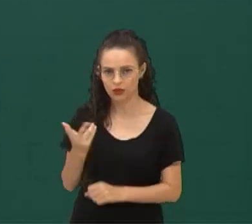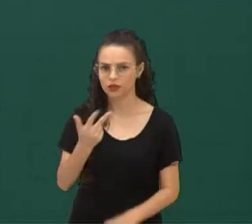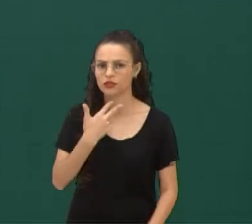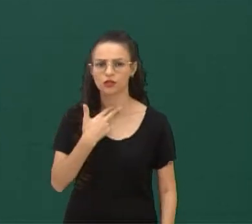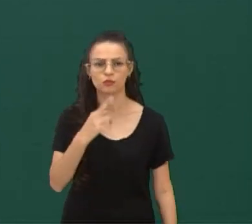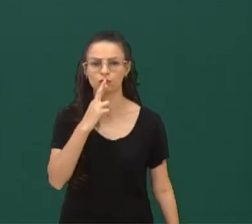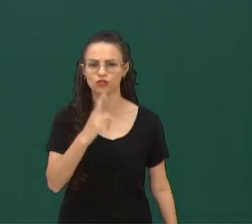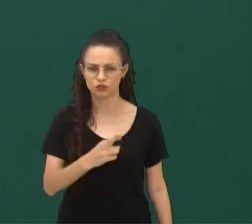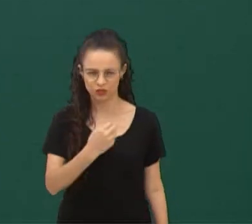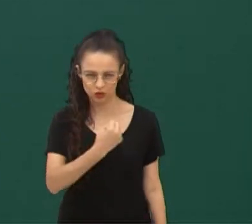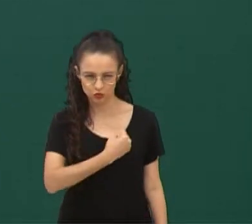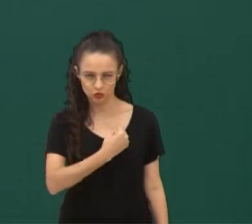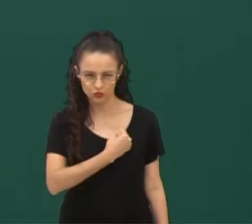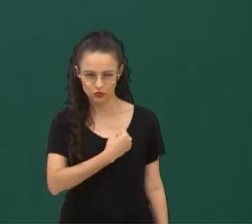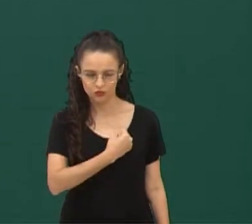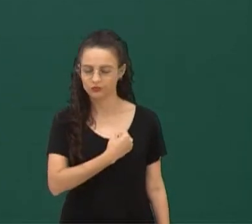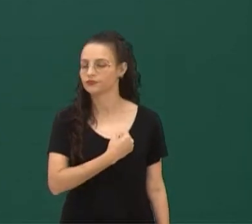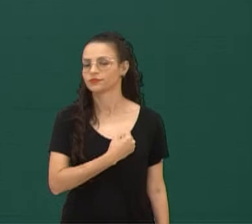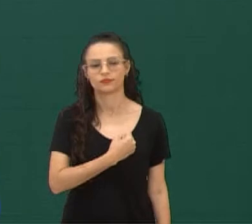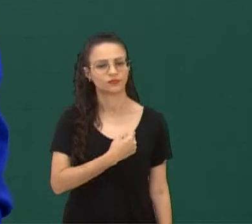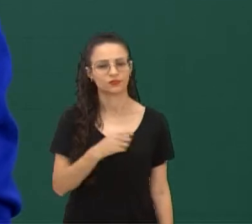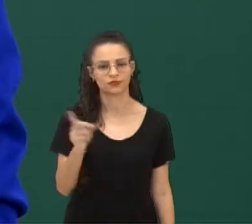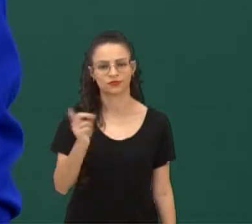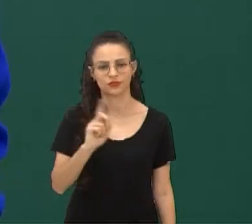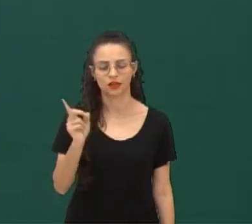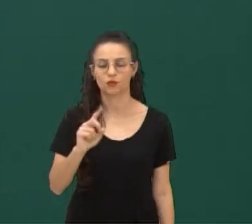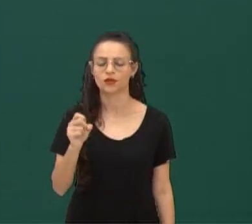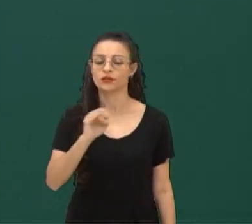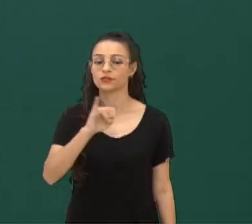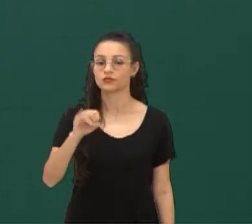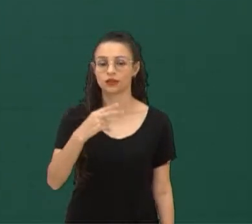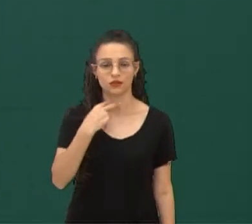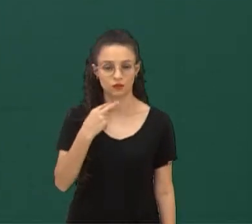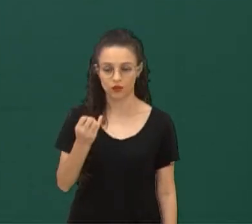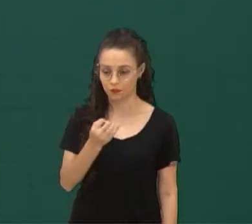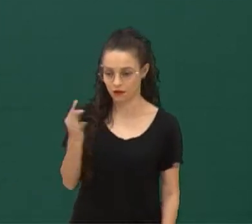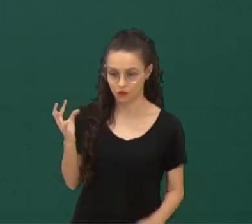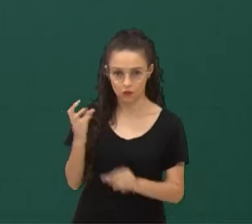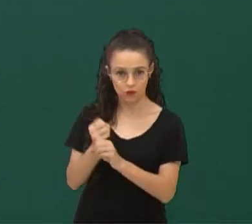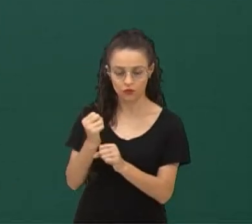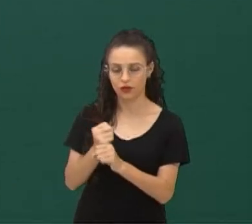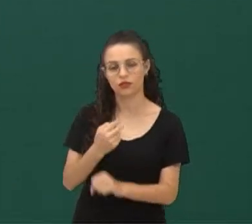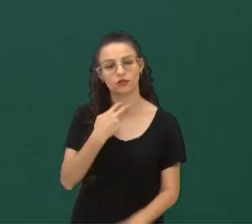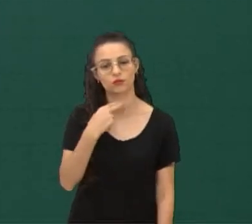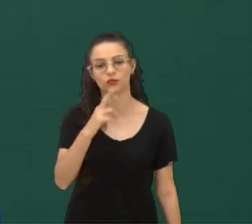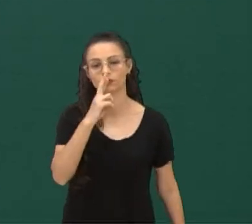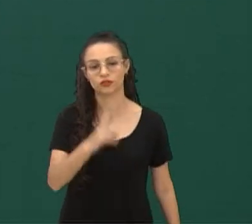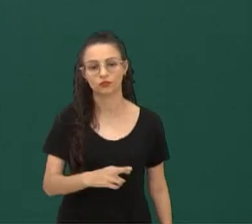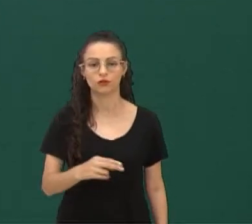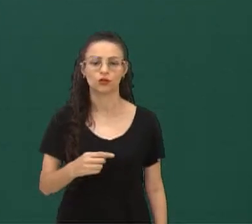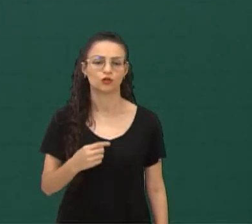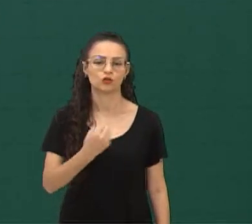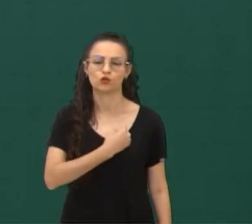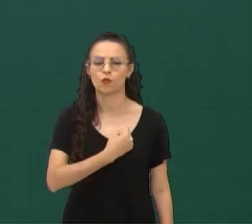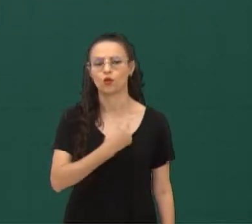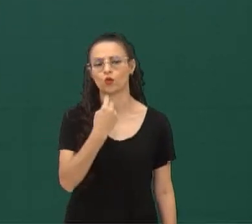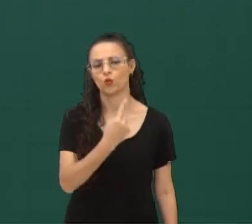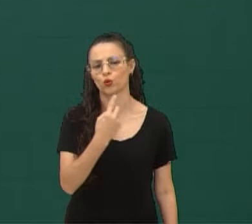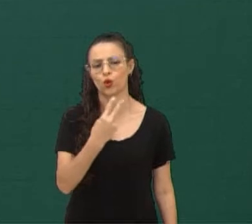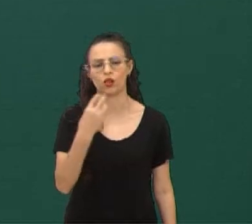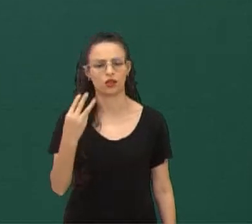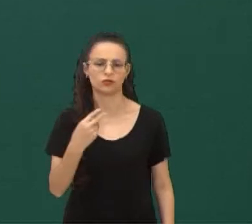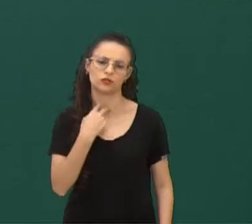não posso responder com números não né se não dá para contar netteacher não dá para você falar o antes